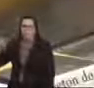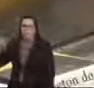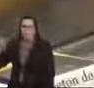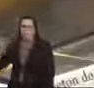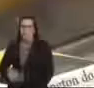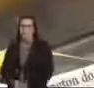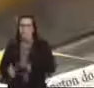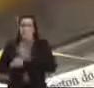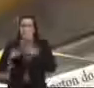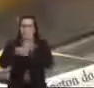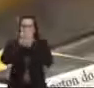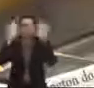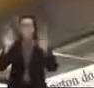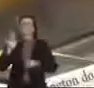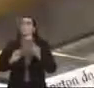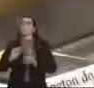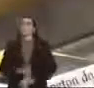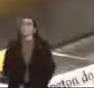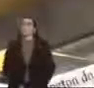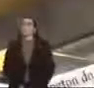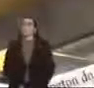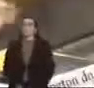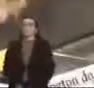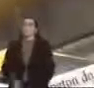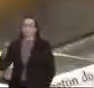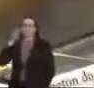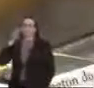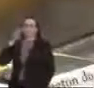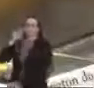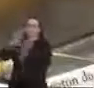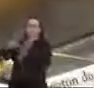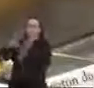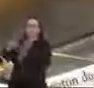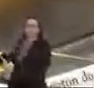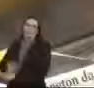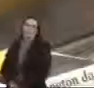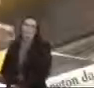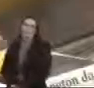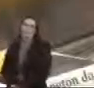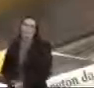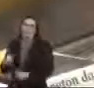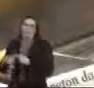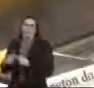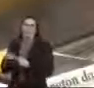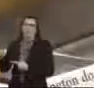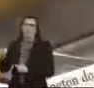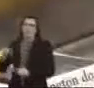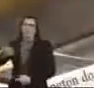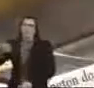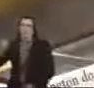pelo pré-candidato ao governo do estado, Josimar Maranhãozinho, ter lançado sua candidatura, ter reunido prefeitos e